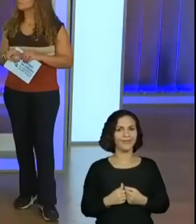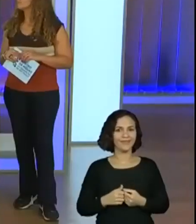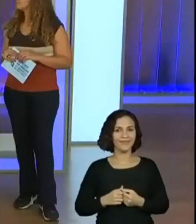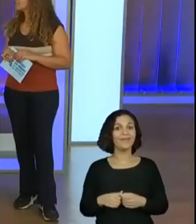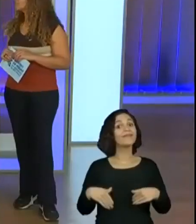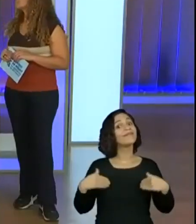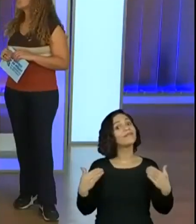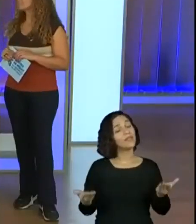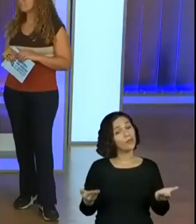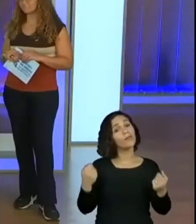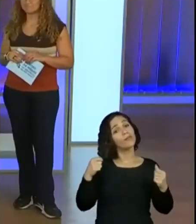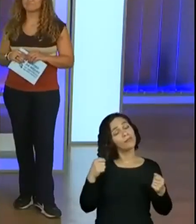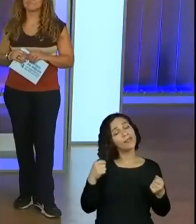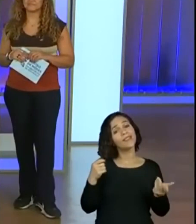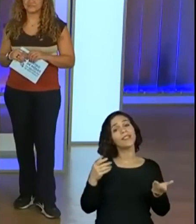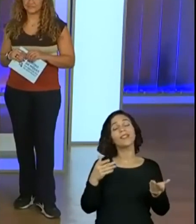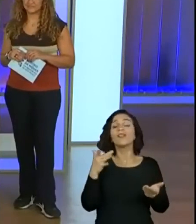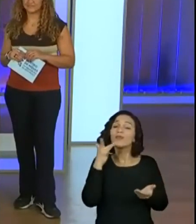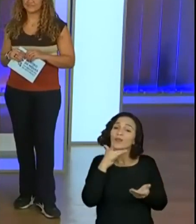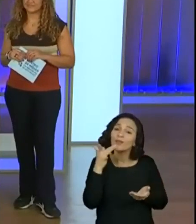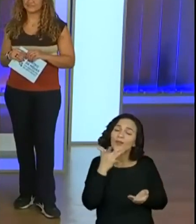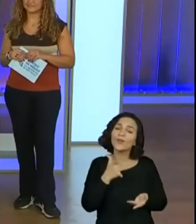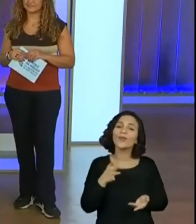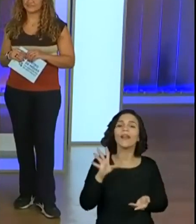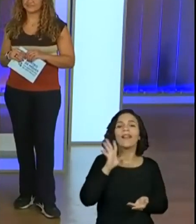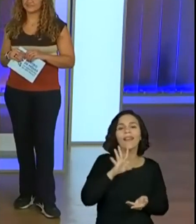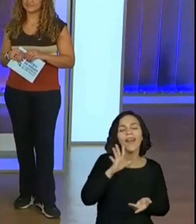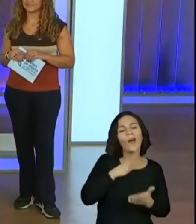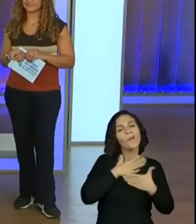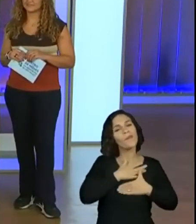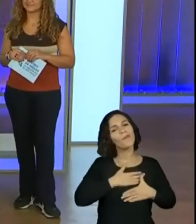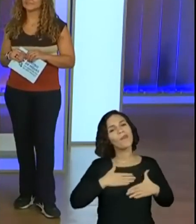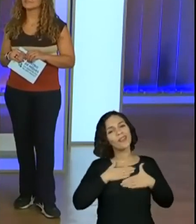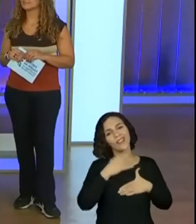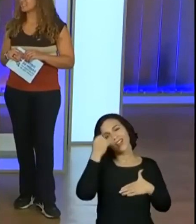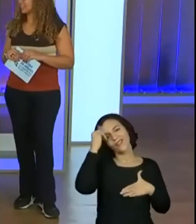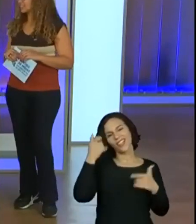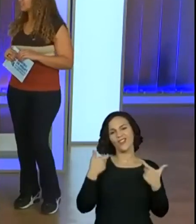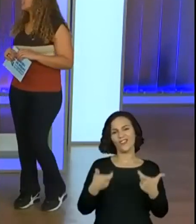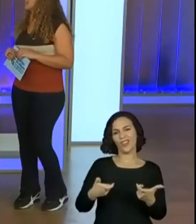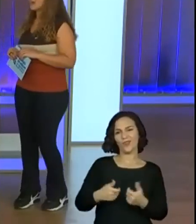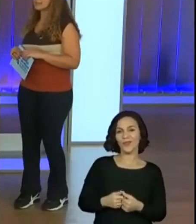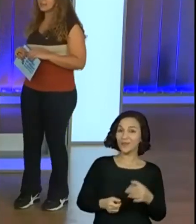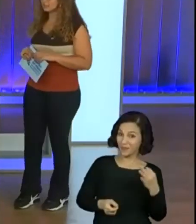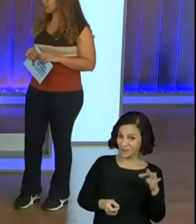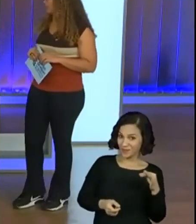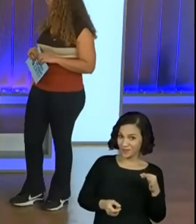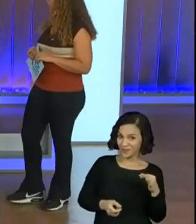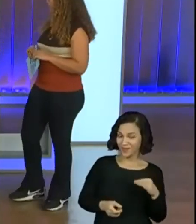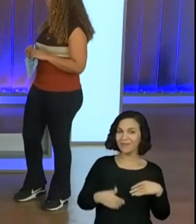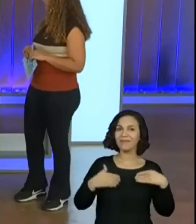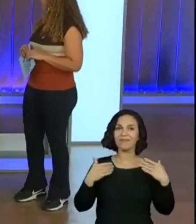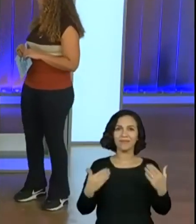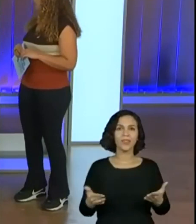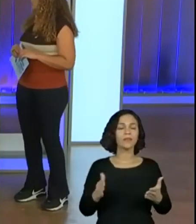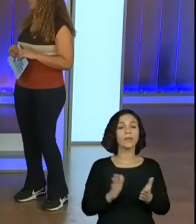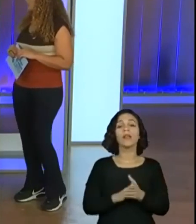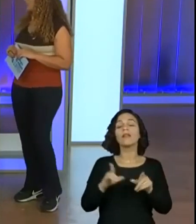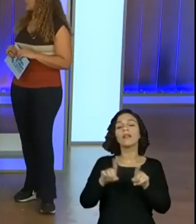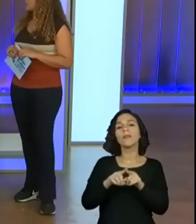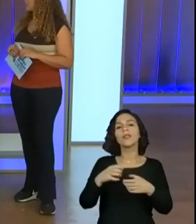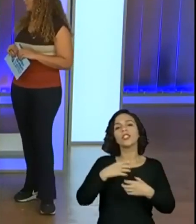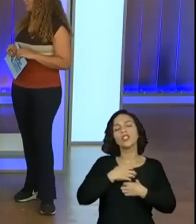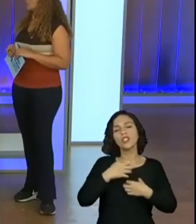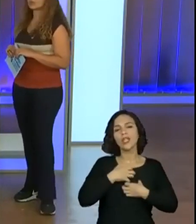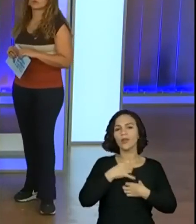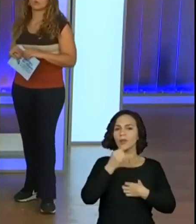tem que ser gostoso. A gente tem que ir fazendo de uma forma bem prazerosa para não ficar chato. Bora lá? Até a dicção influencia, né,